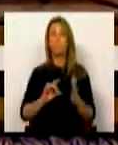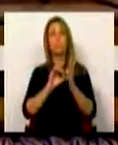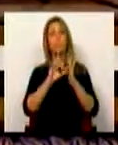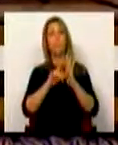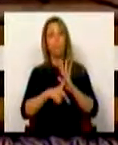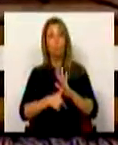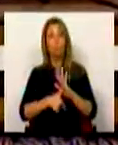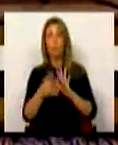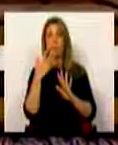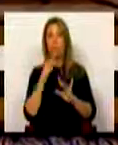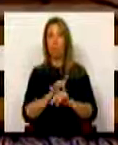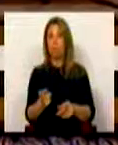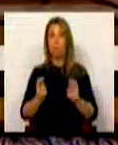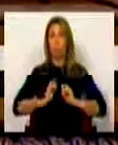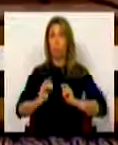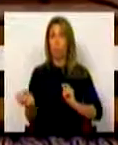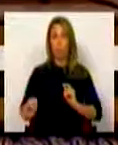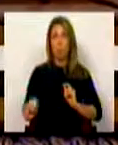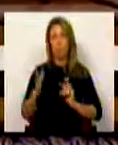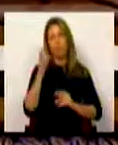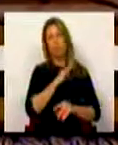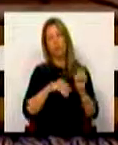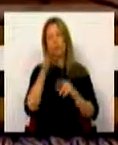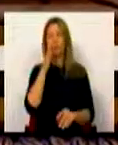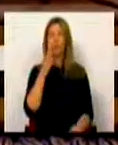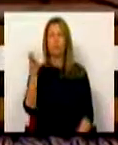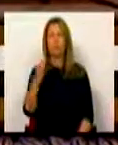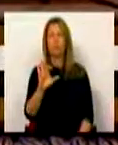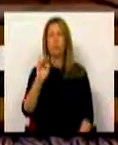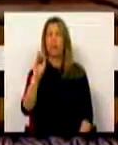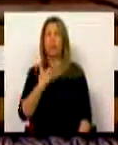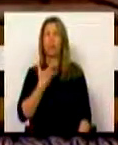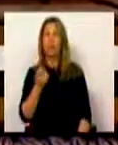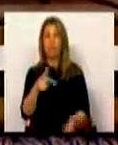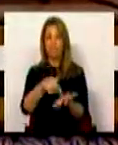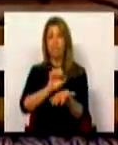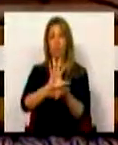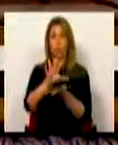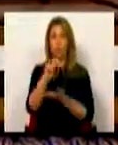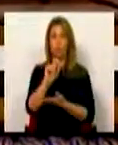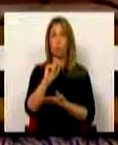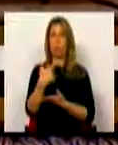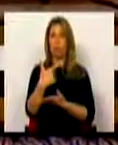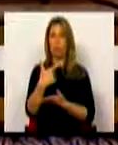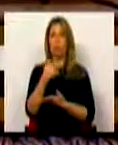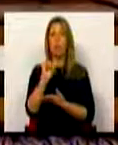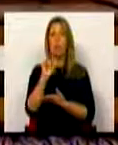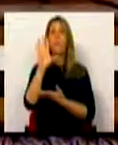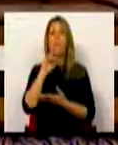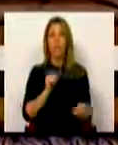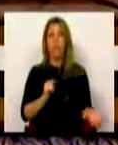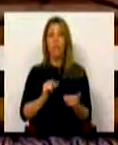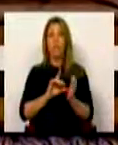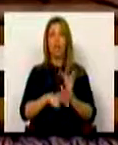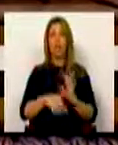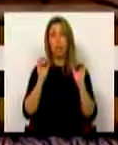nos deixaram. Ao Sr. Deputado Hélder Amaral, com o PowerPoint do PETI e sem nenhum projeto na gaveta, ou para ser mais rigoroso,